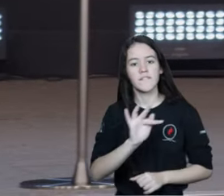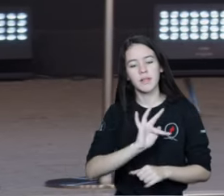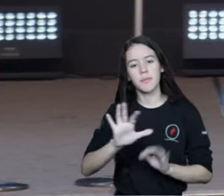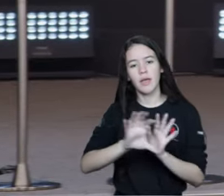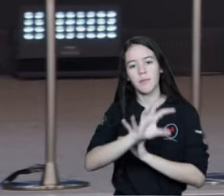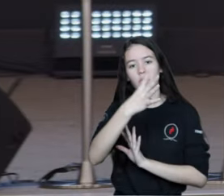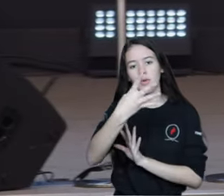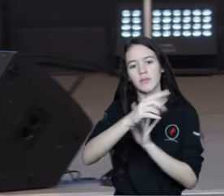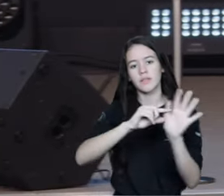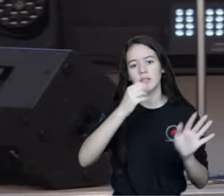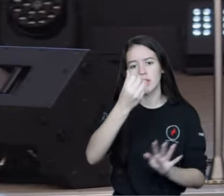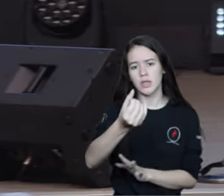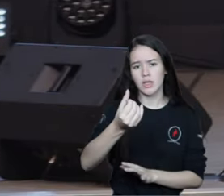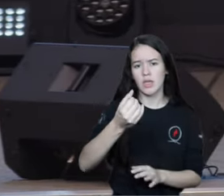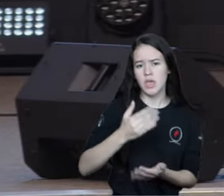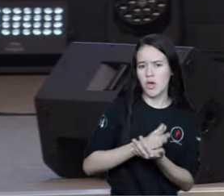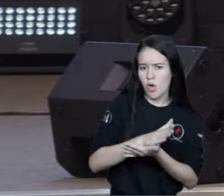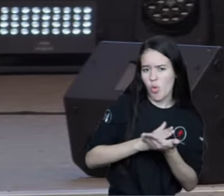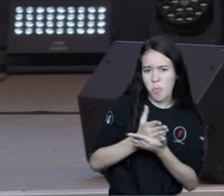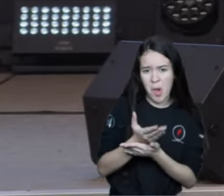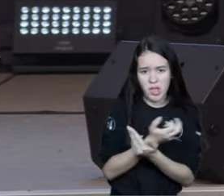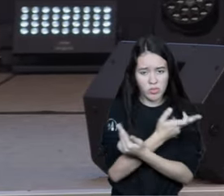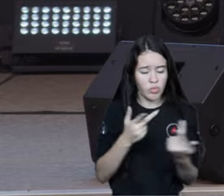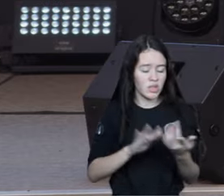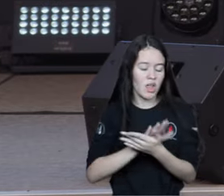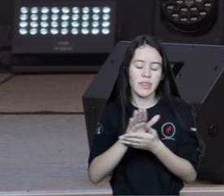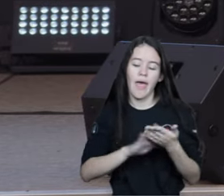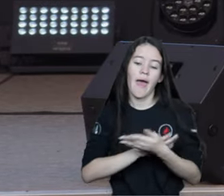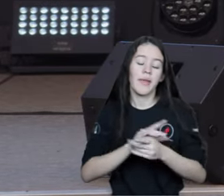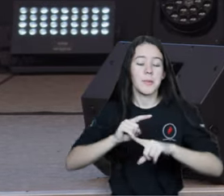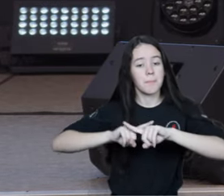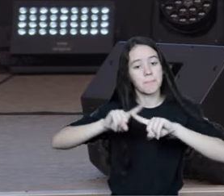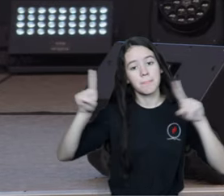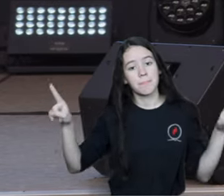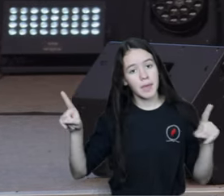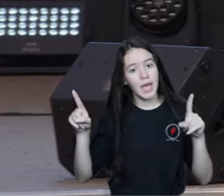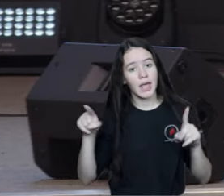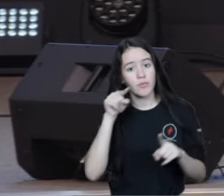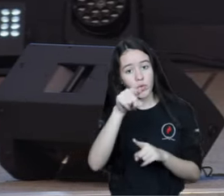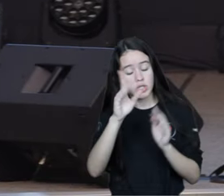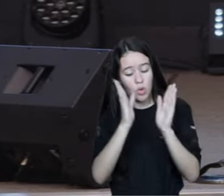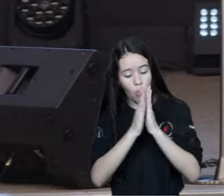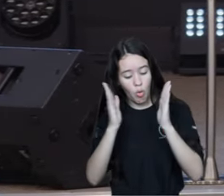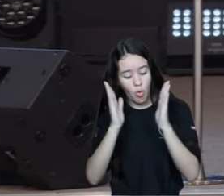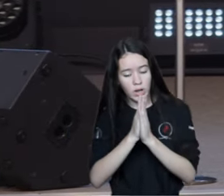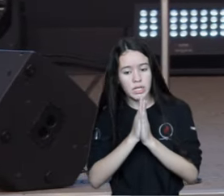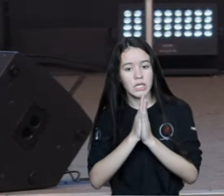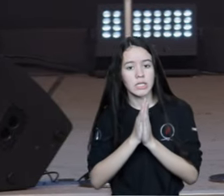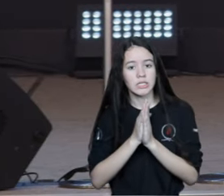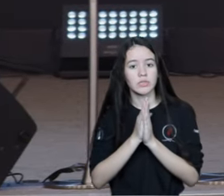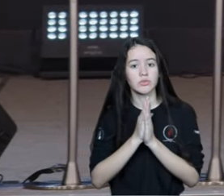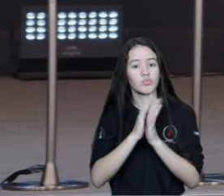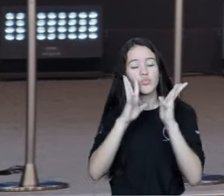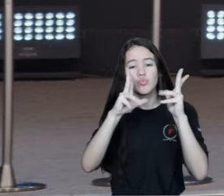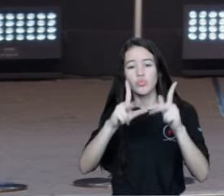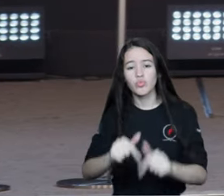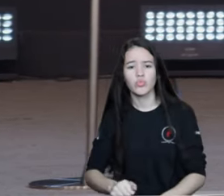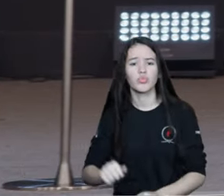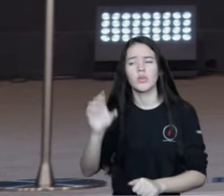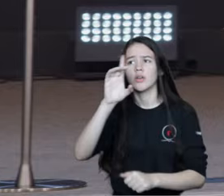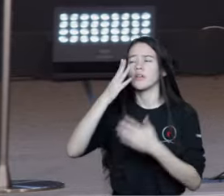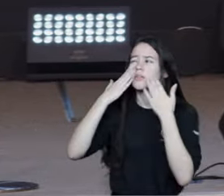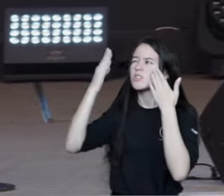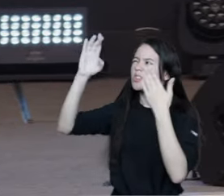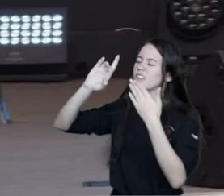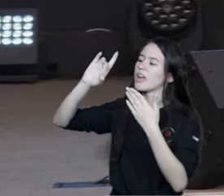não estejais inquietos por coisa alguma antes as vossas orações sejam em tudo conhecida